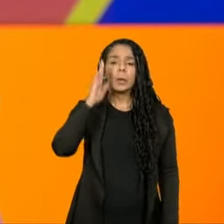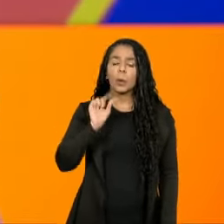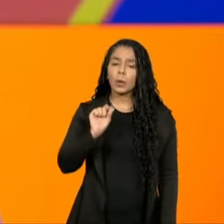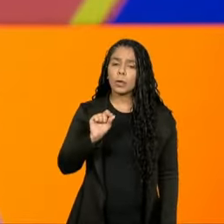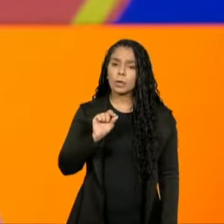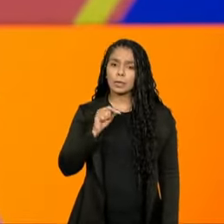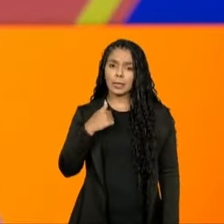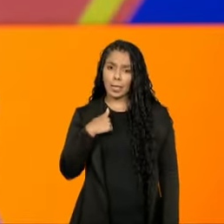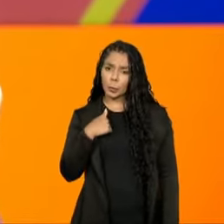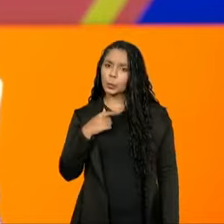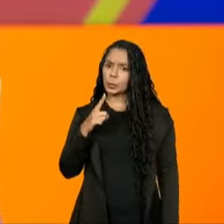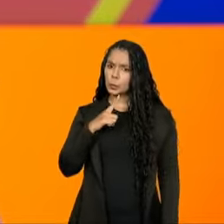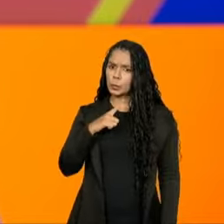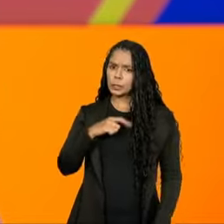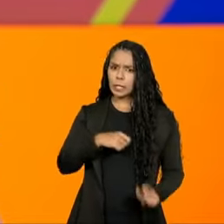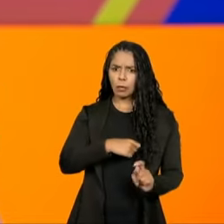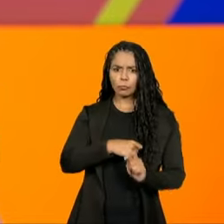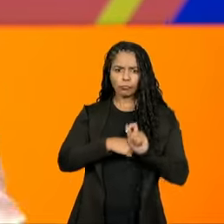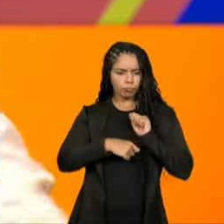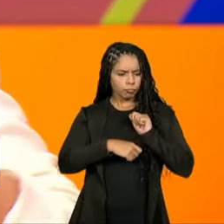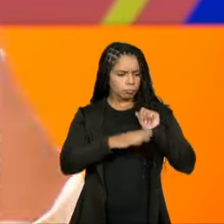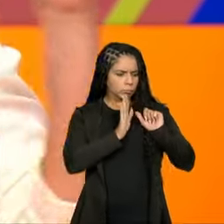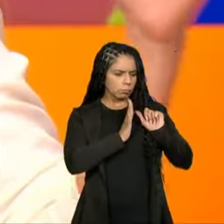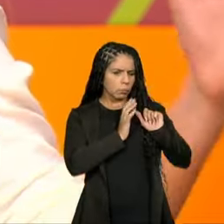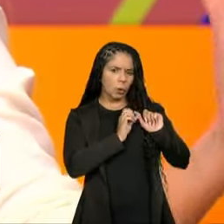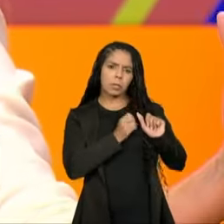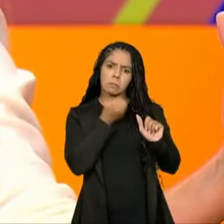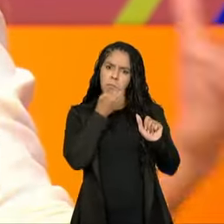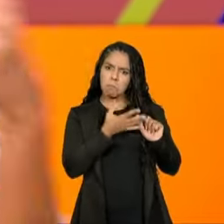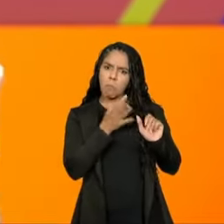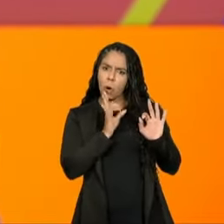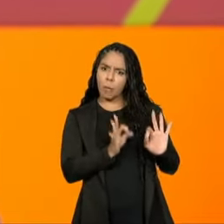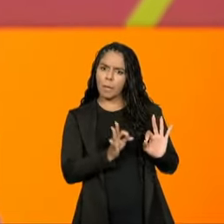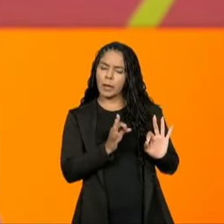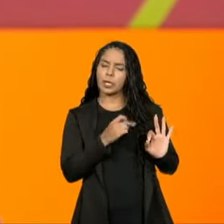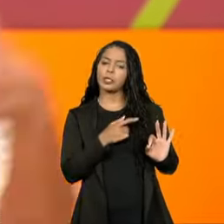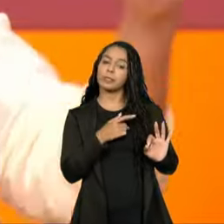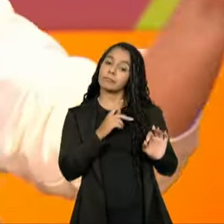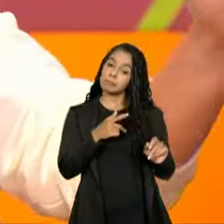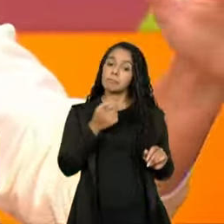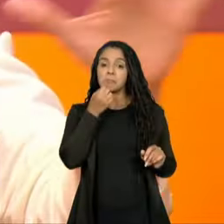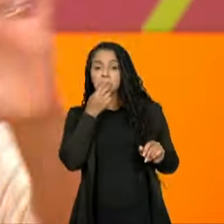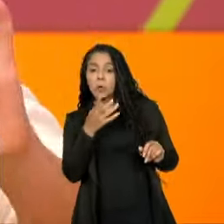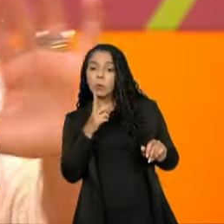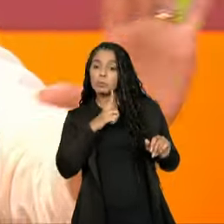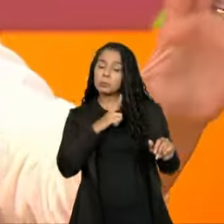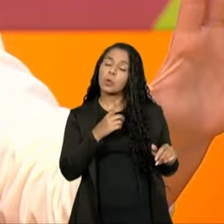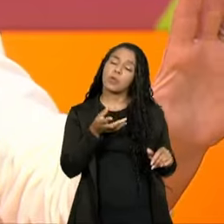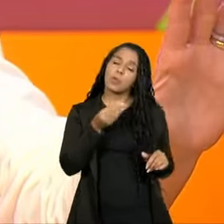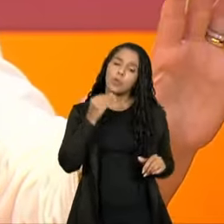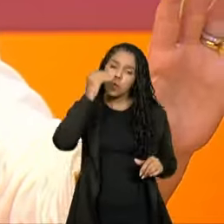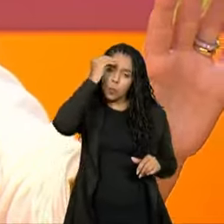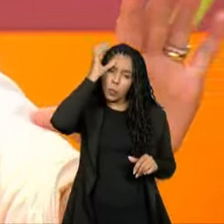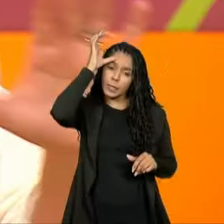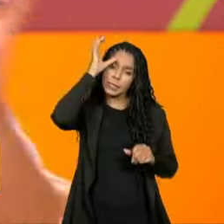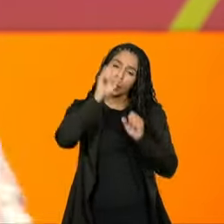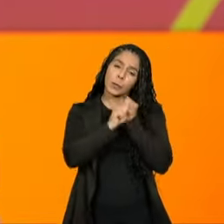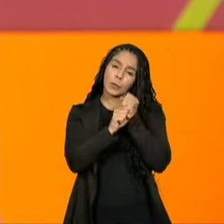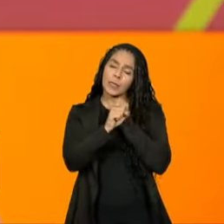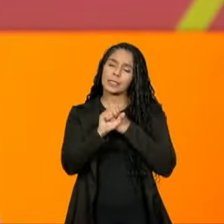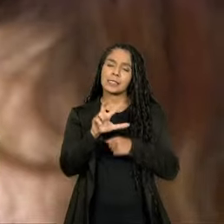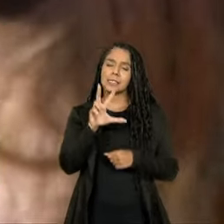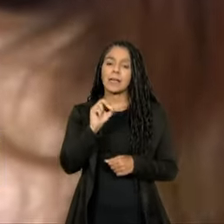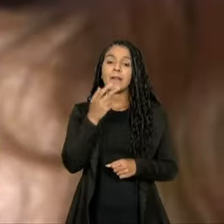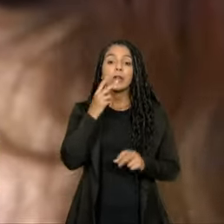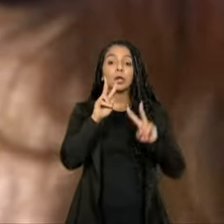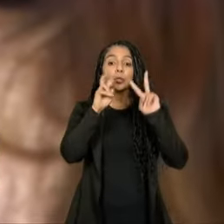eu tenho benefício cardiovascular mesmo? Porque benefício genérico a gente sabe que tem. A gente conhecia isso desde a década de 50. Mas você está falando da